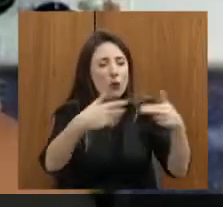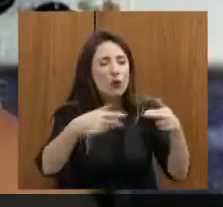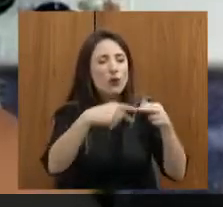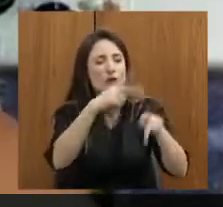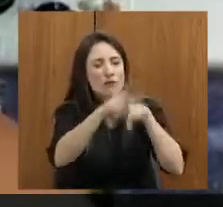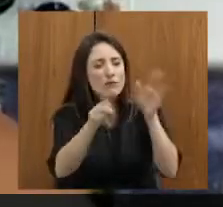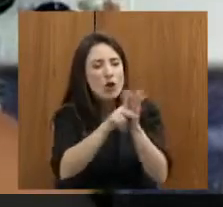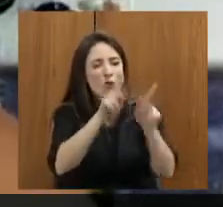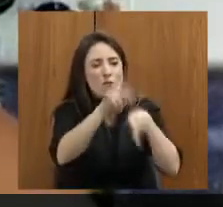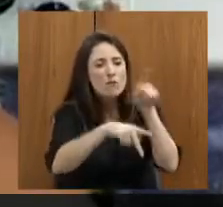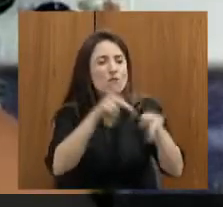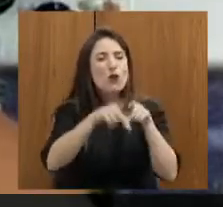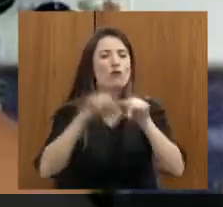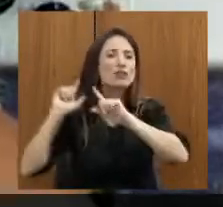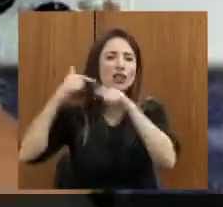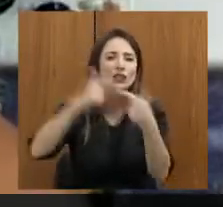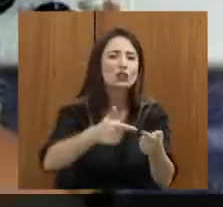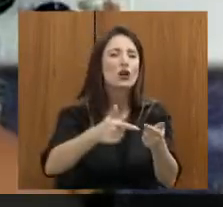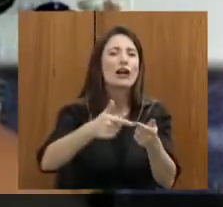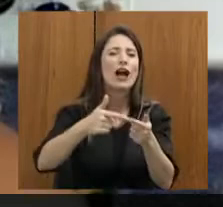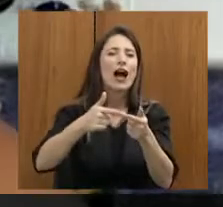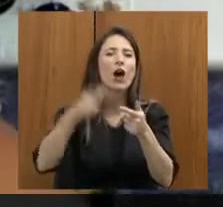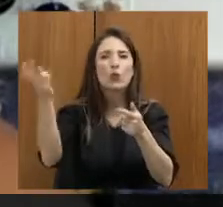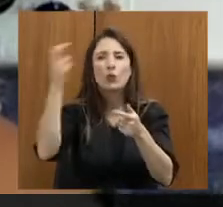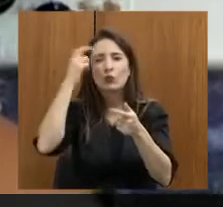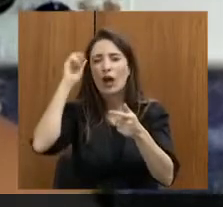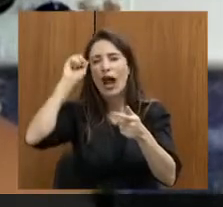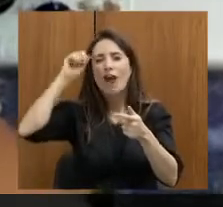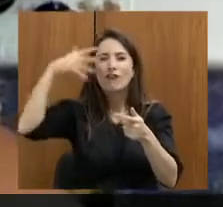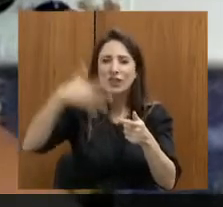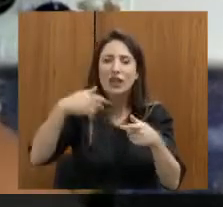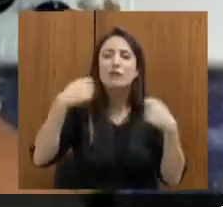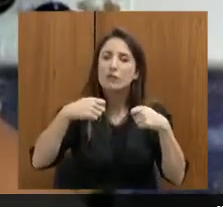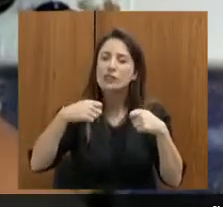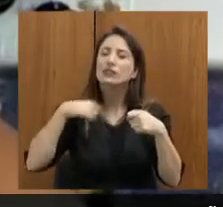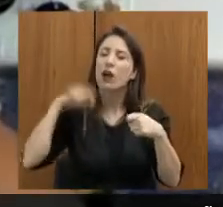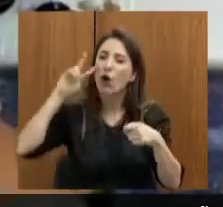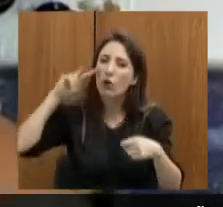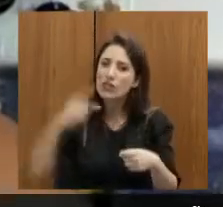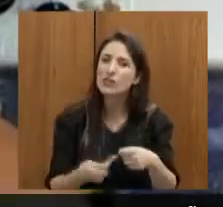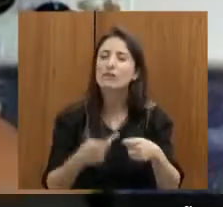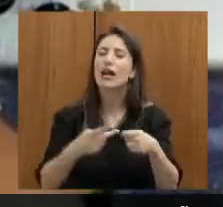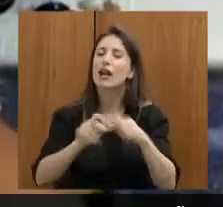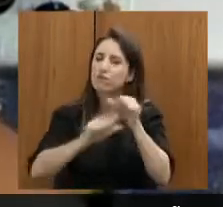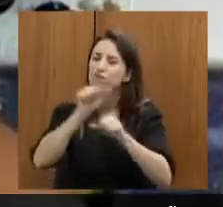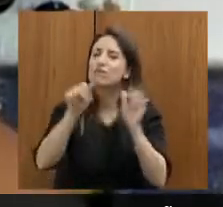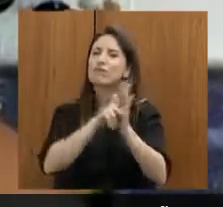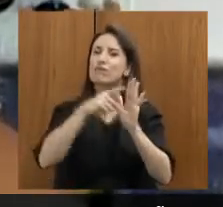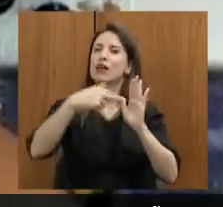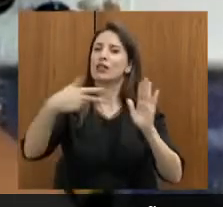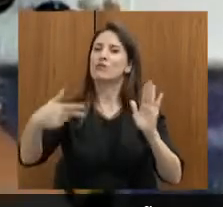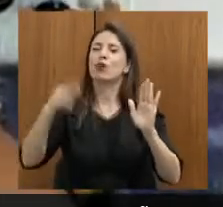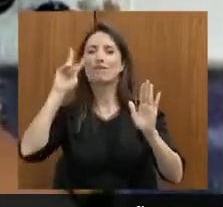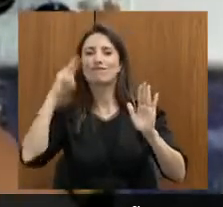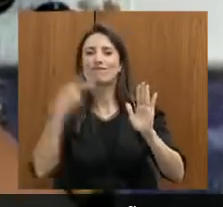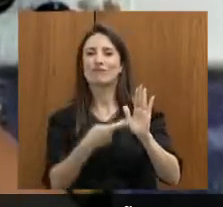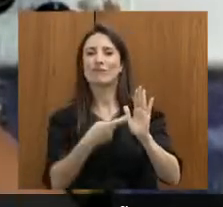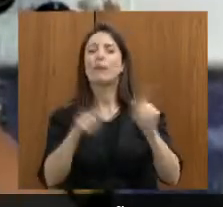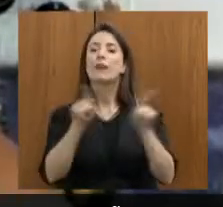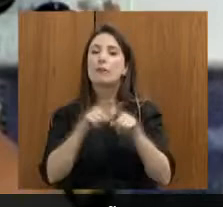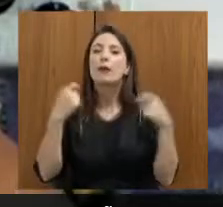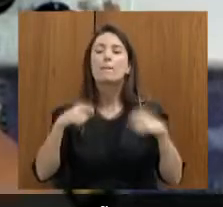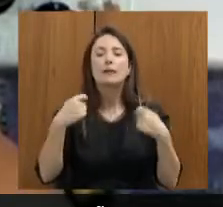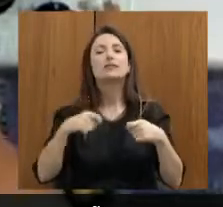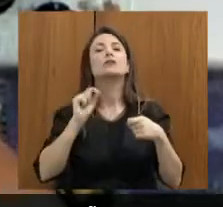matriz africana também que preciso implementar sistema interfederativo médico lá na força da União dos estados e dos municípios